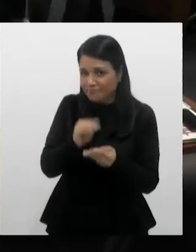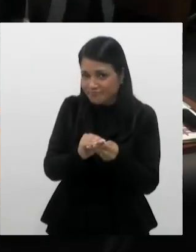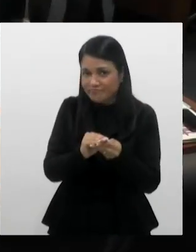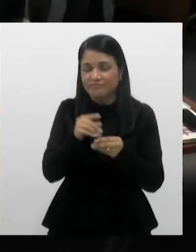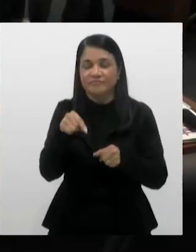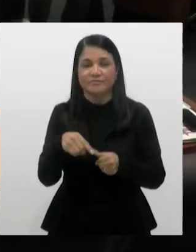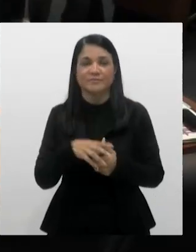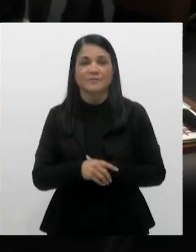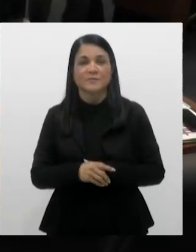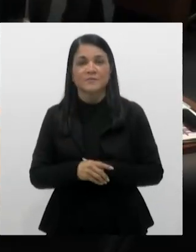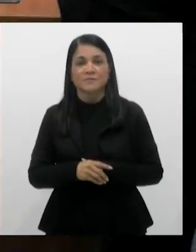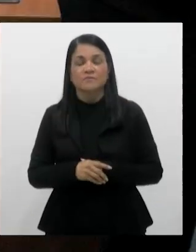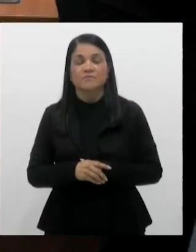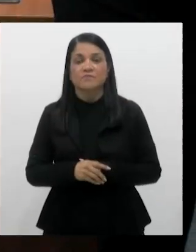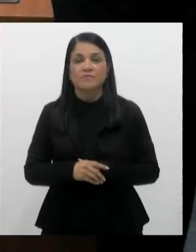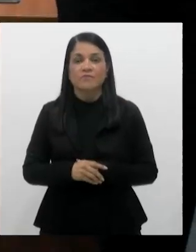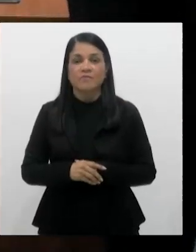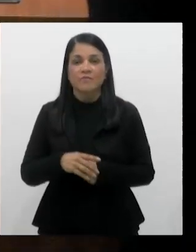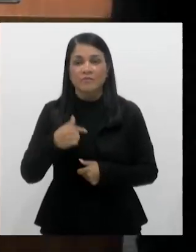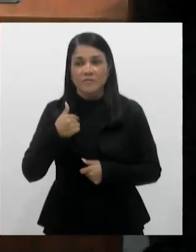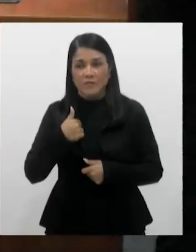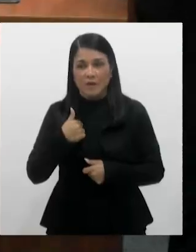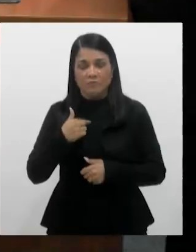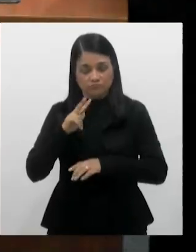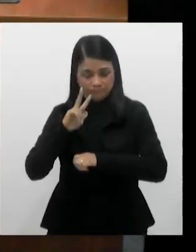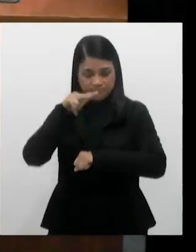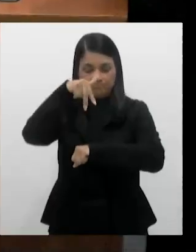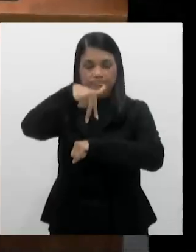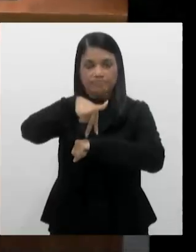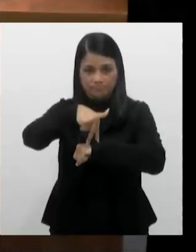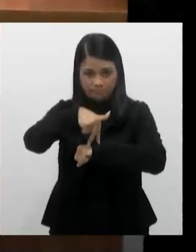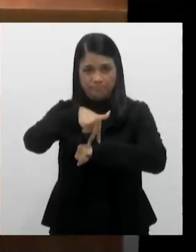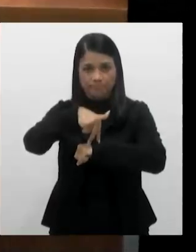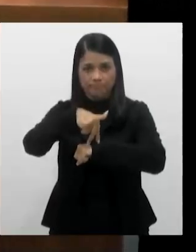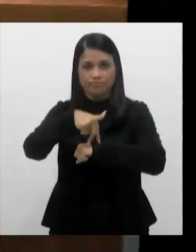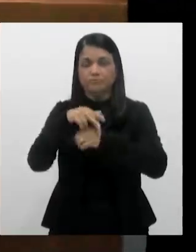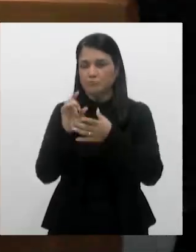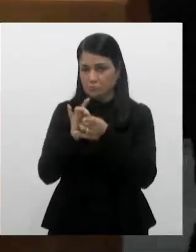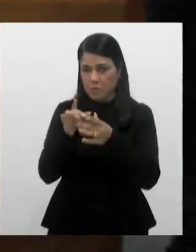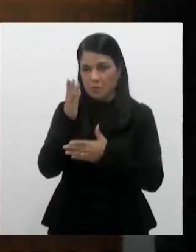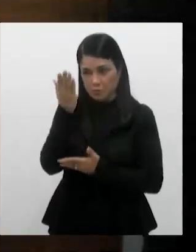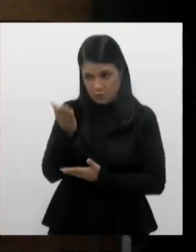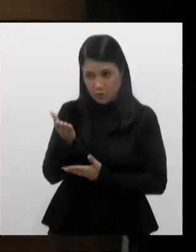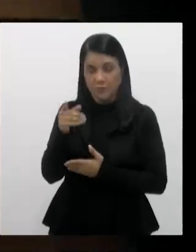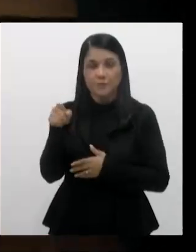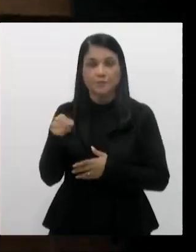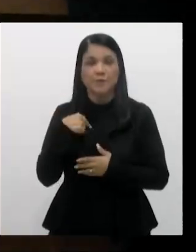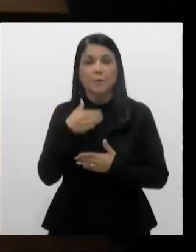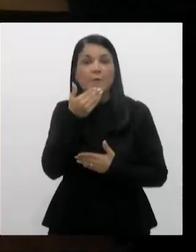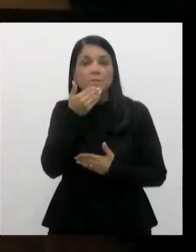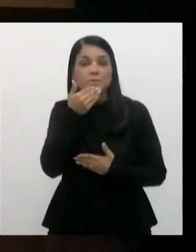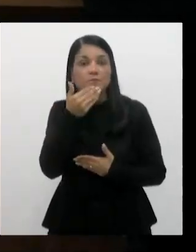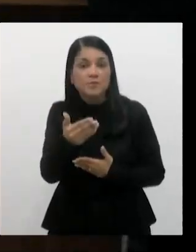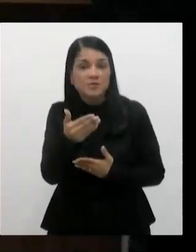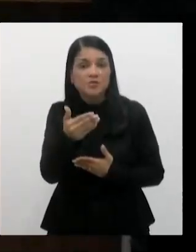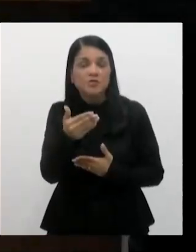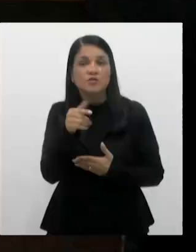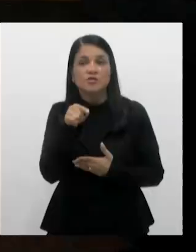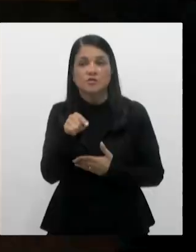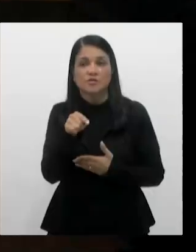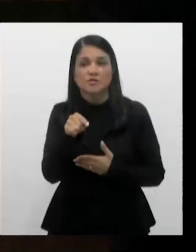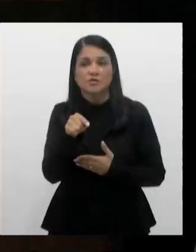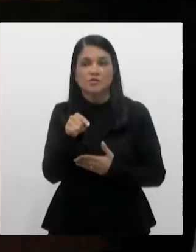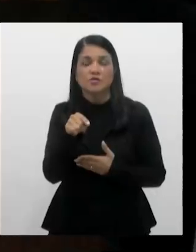Senhor presidente, eu faço uso aqui desse momento, concedido por Vossa Excelência, só para pedir, dado